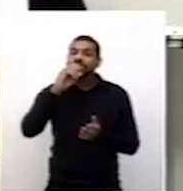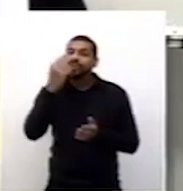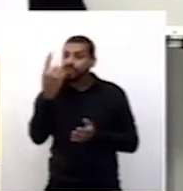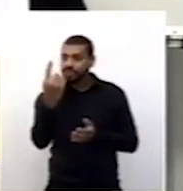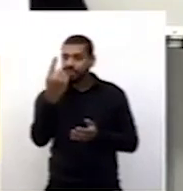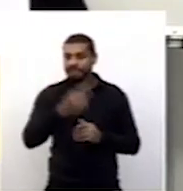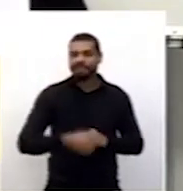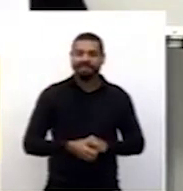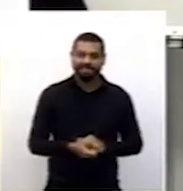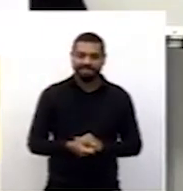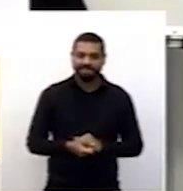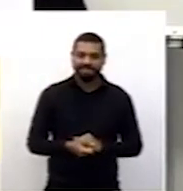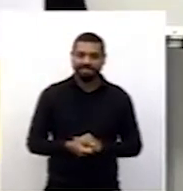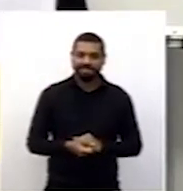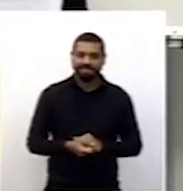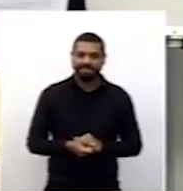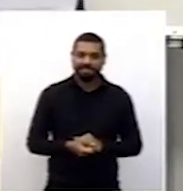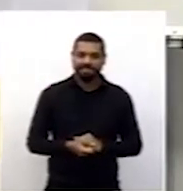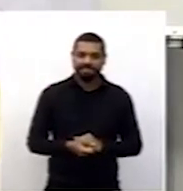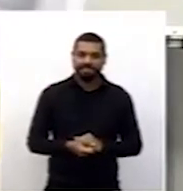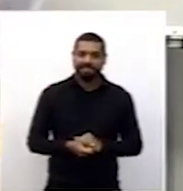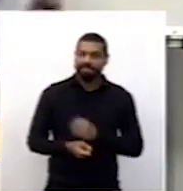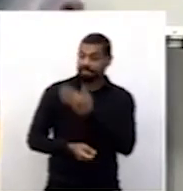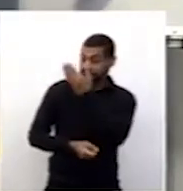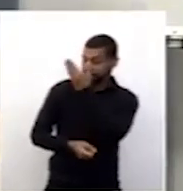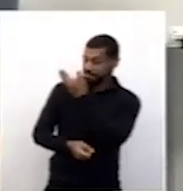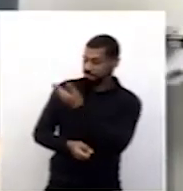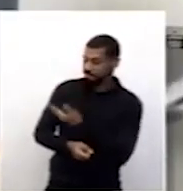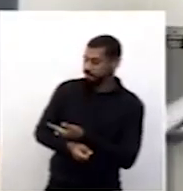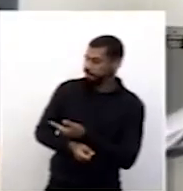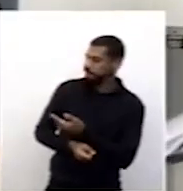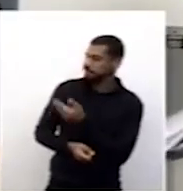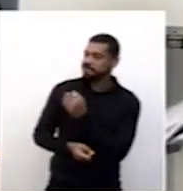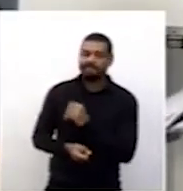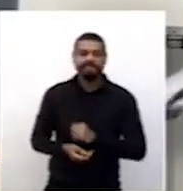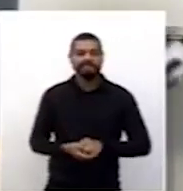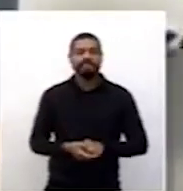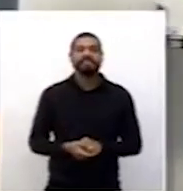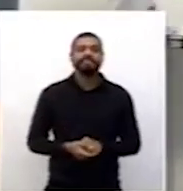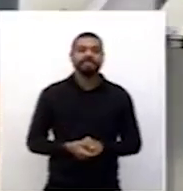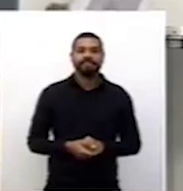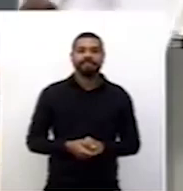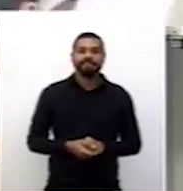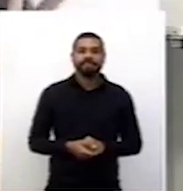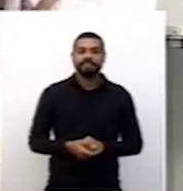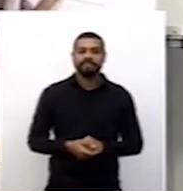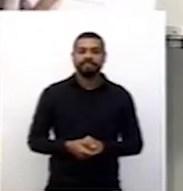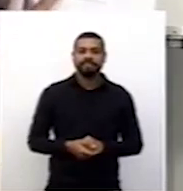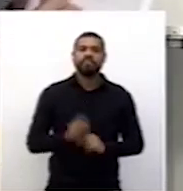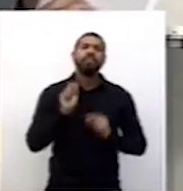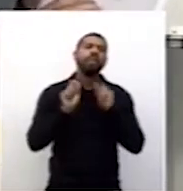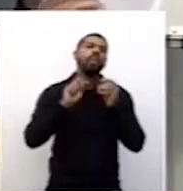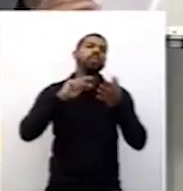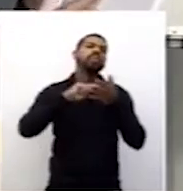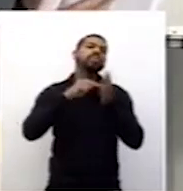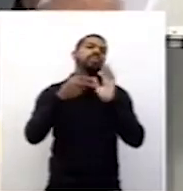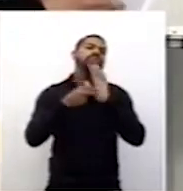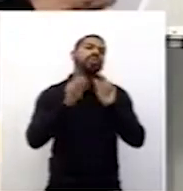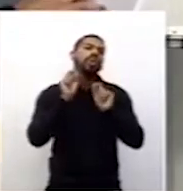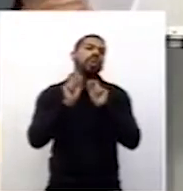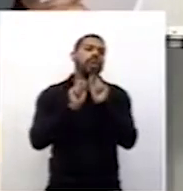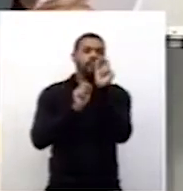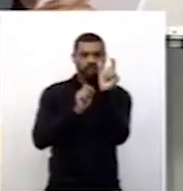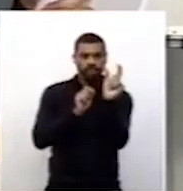tá vendo? Aqui, ó. Vou dizer o que vocês terão que fazer. Isso aqui chama-se Mind Map. Você